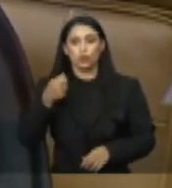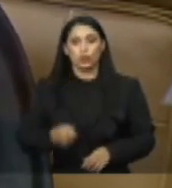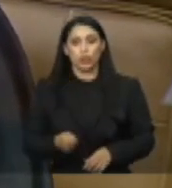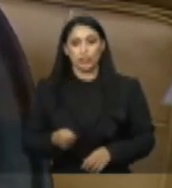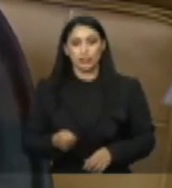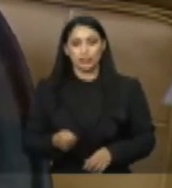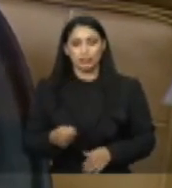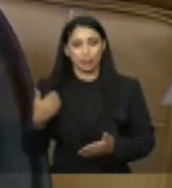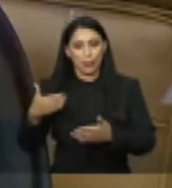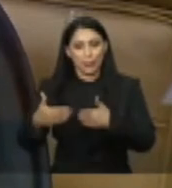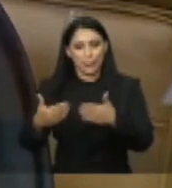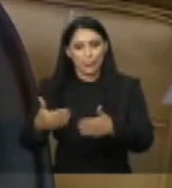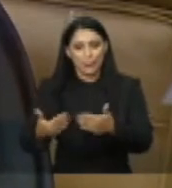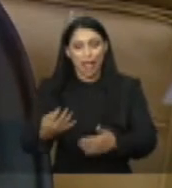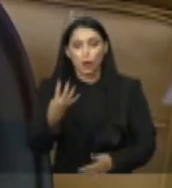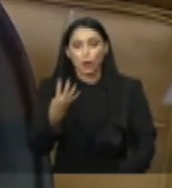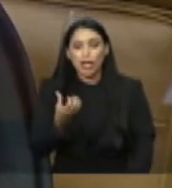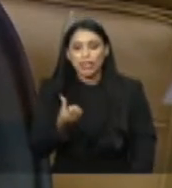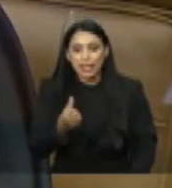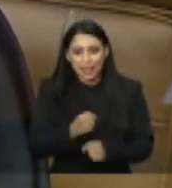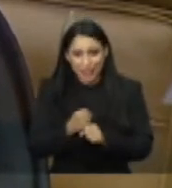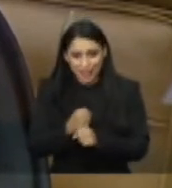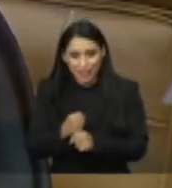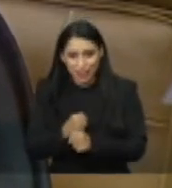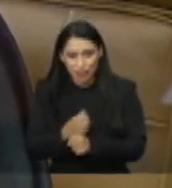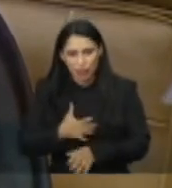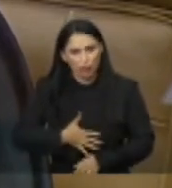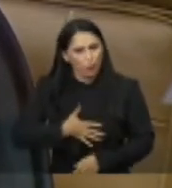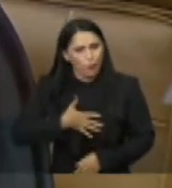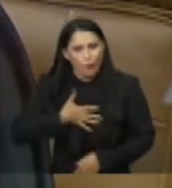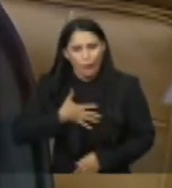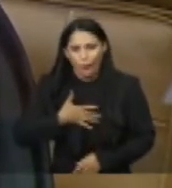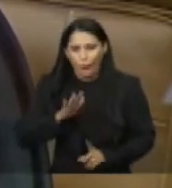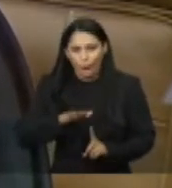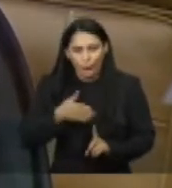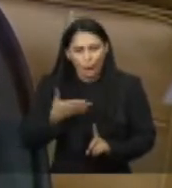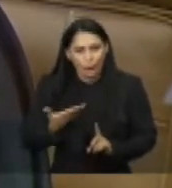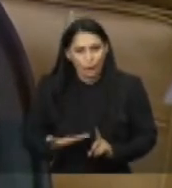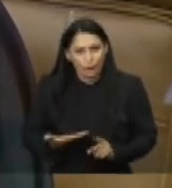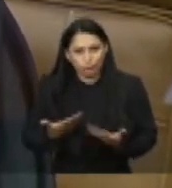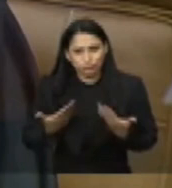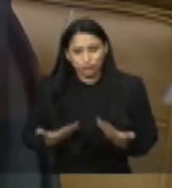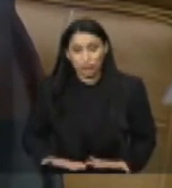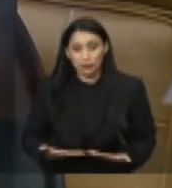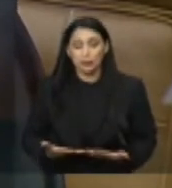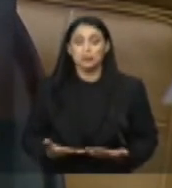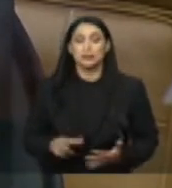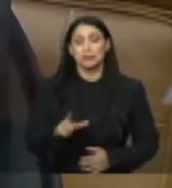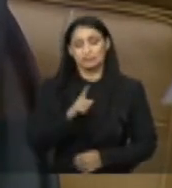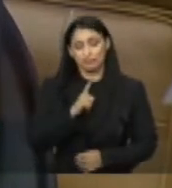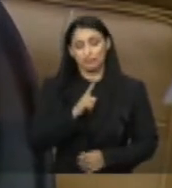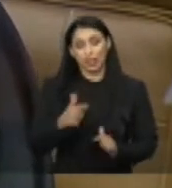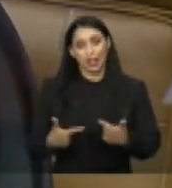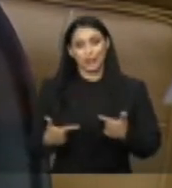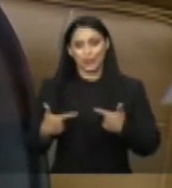há 46 anos, é uma honra inexcedível. E, sobretudo, quando se tem a sorte